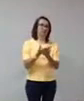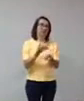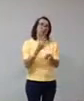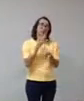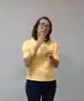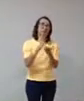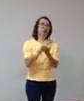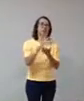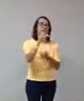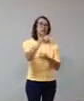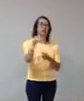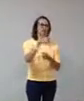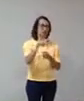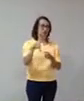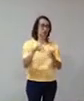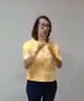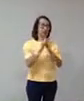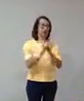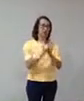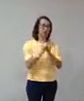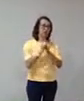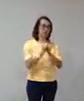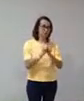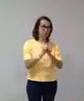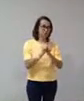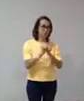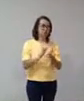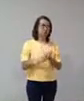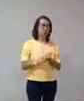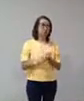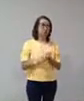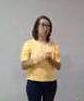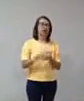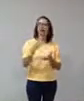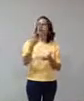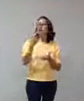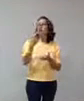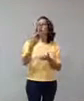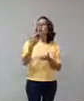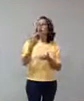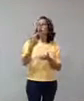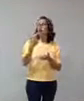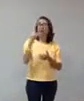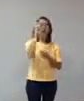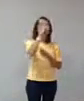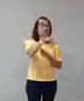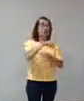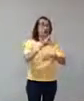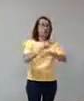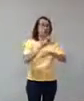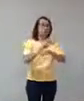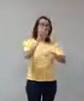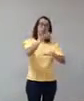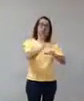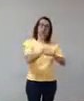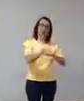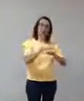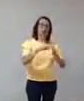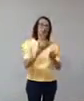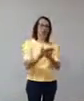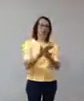alunos e professores sobre autismo. Porque não tem... Raramente se observa realmente inclusão na escola.